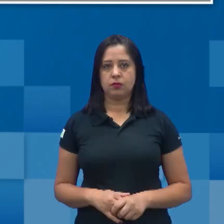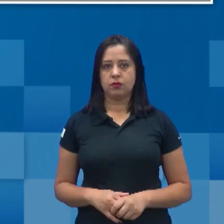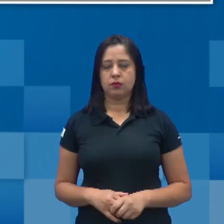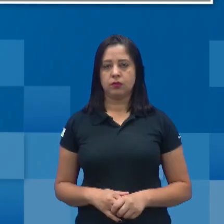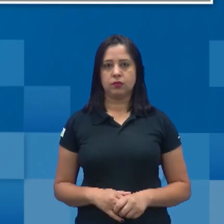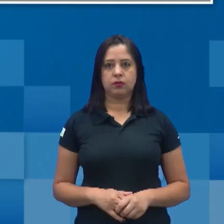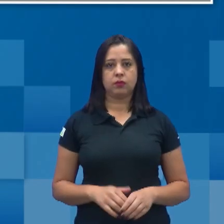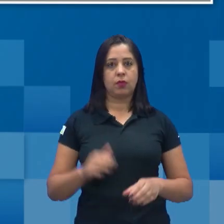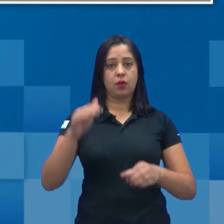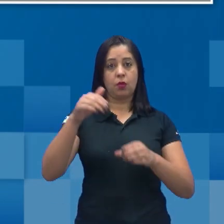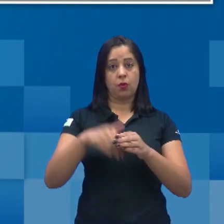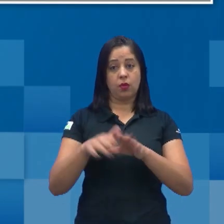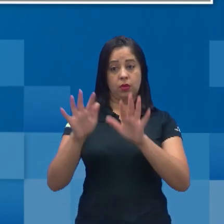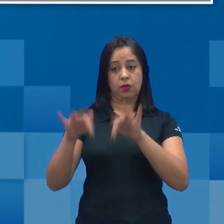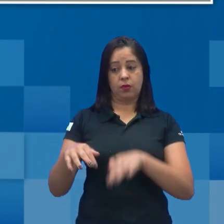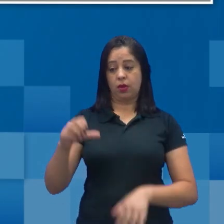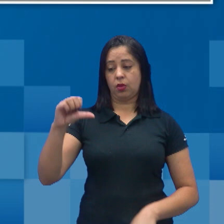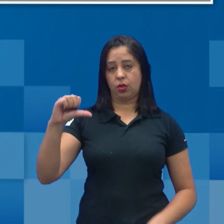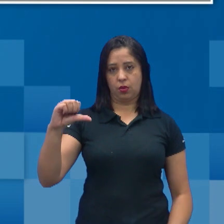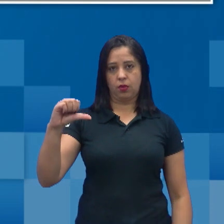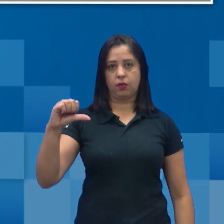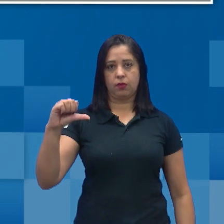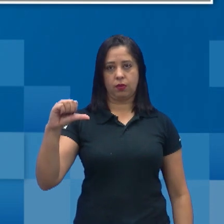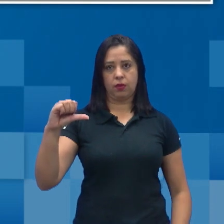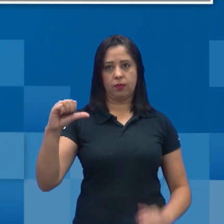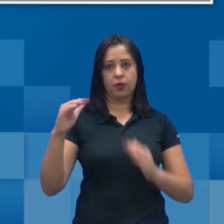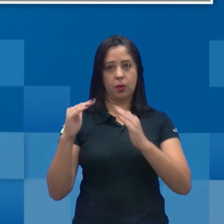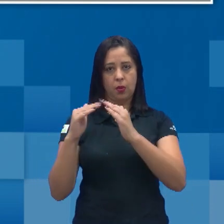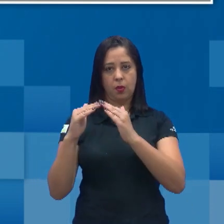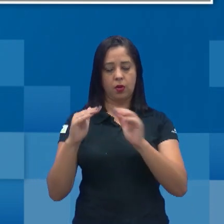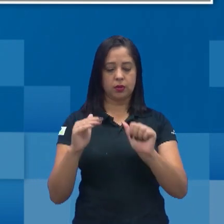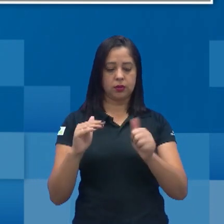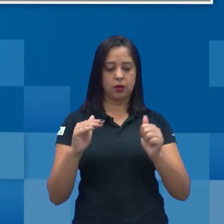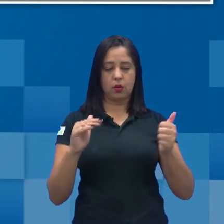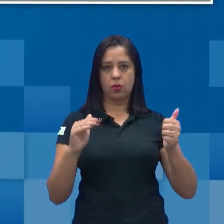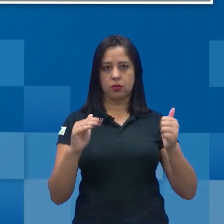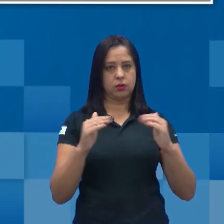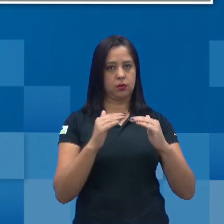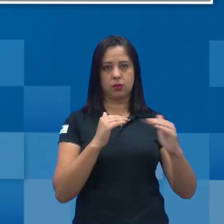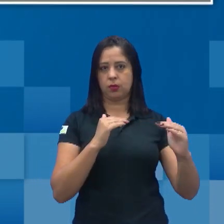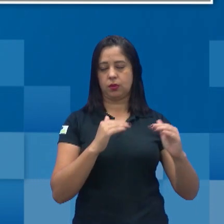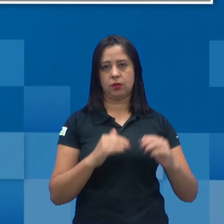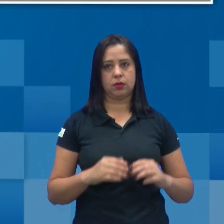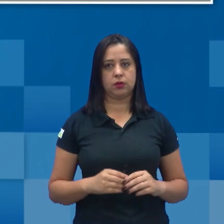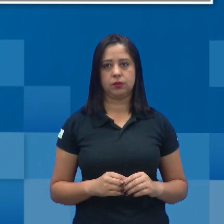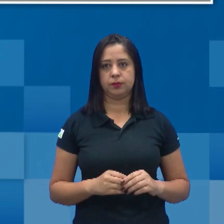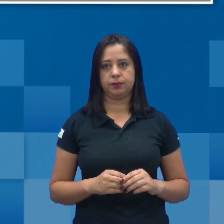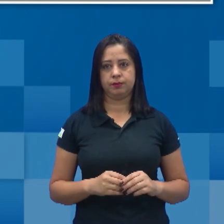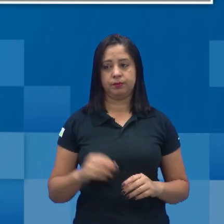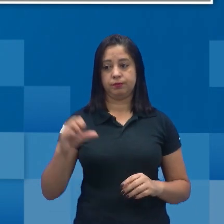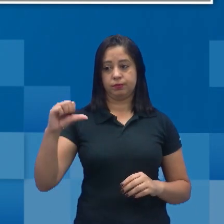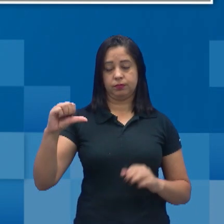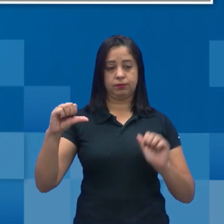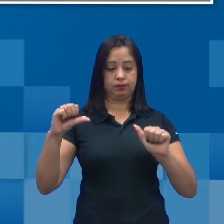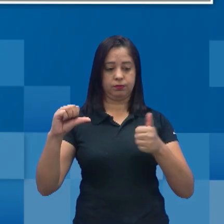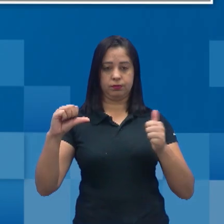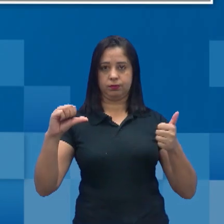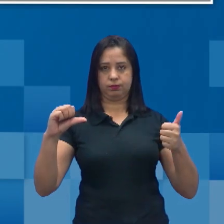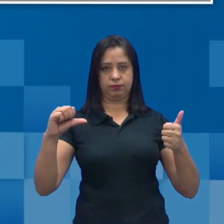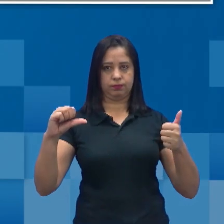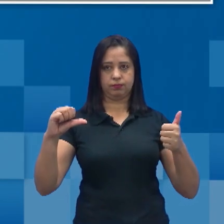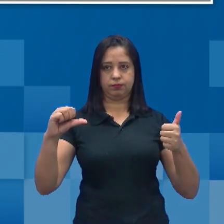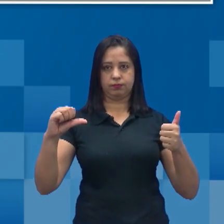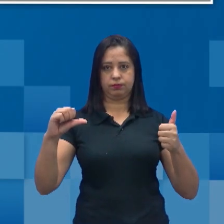Encerrada a votação. 9 votos favoráveis, 11 votos contrários. Com 9 votos favoráveis, 11 votos contrários,